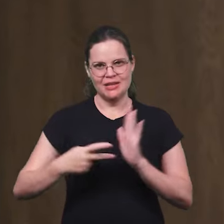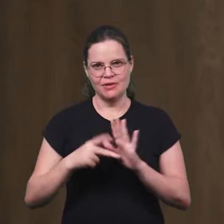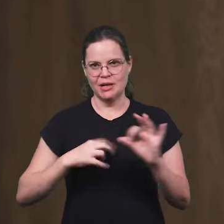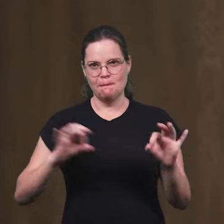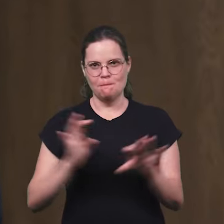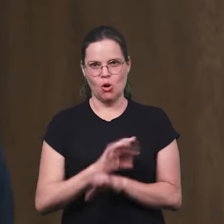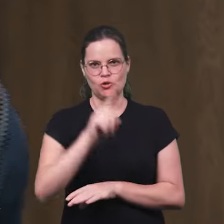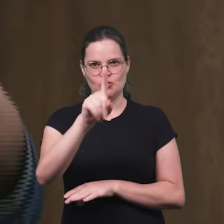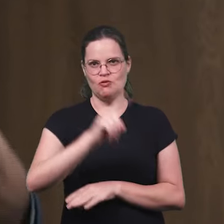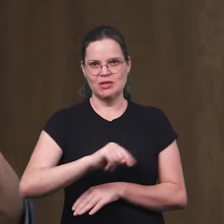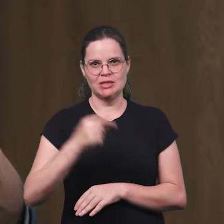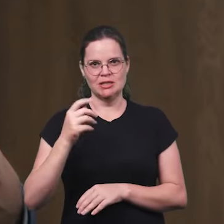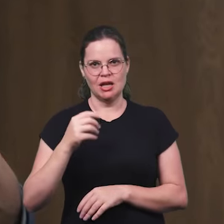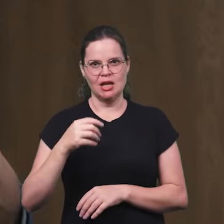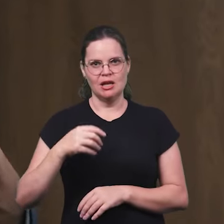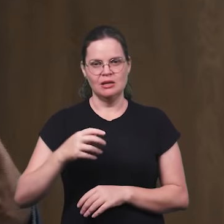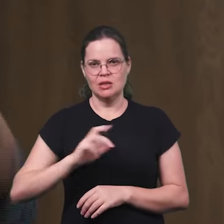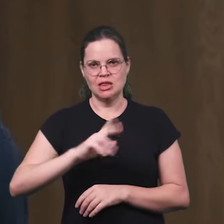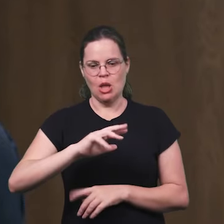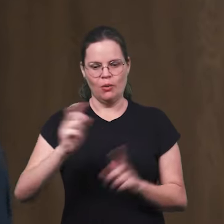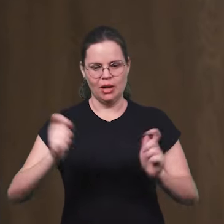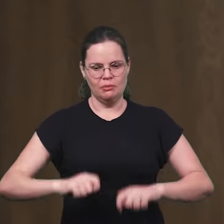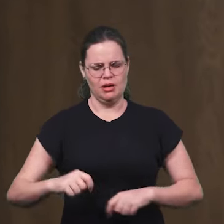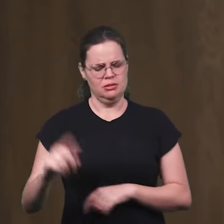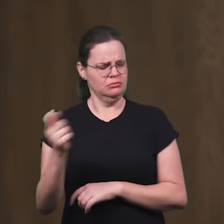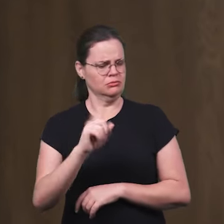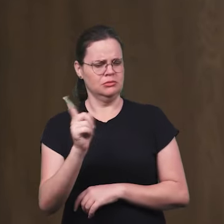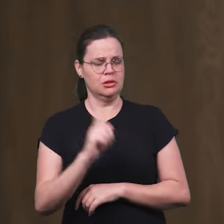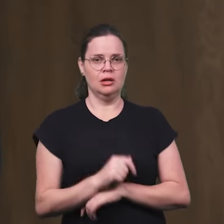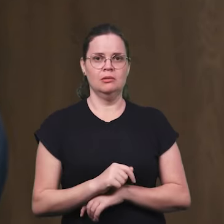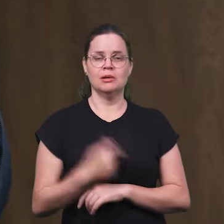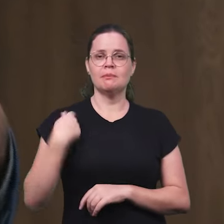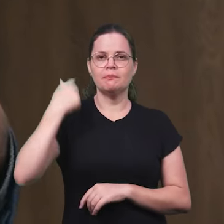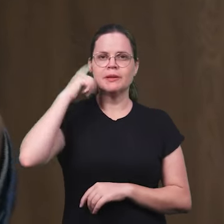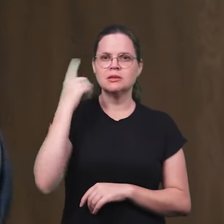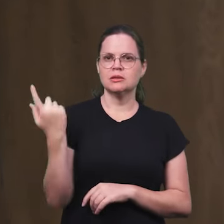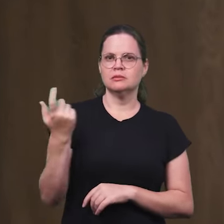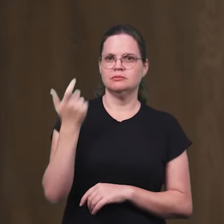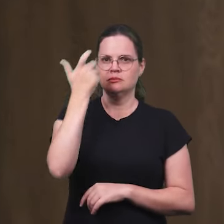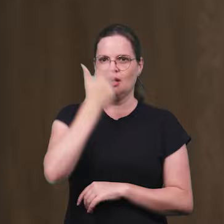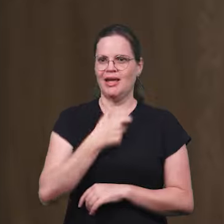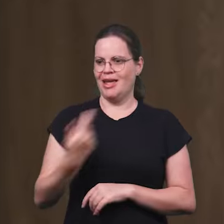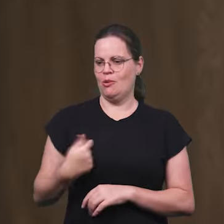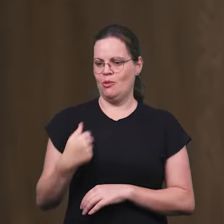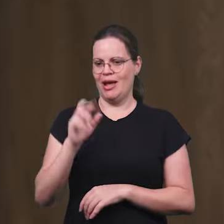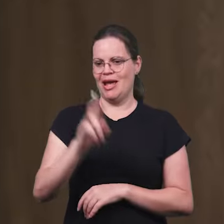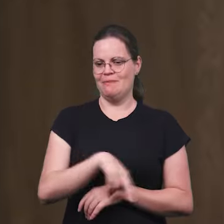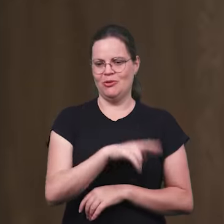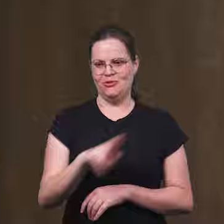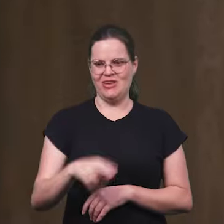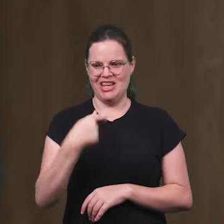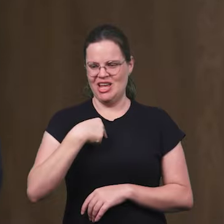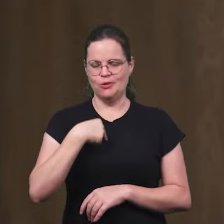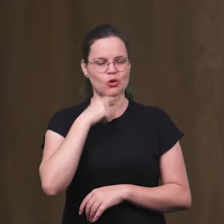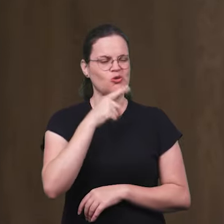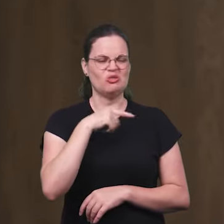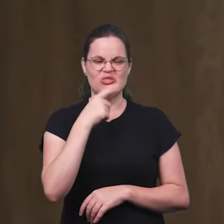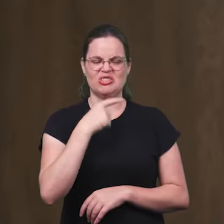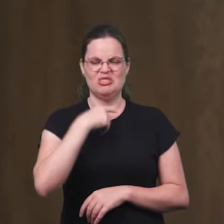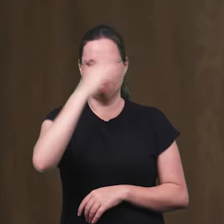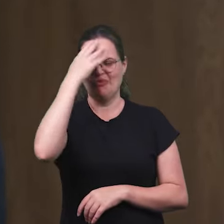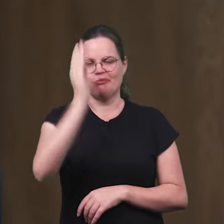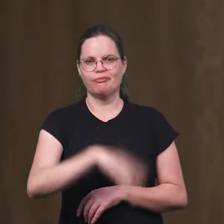às vezes fica pensando, porque eu fui reprovado, concurso não é para mim, eu não vou conseguir, né? Mas,